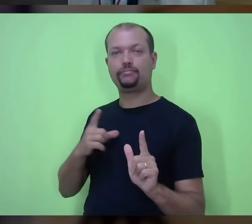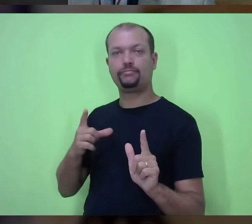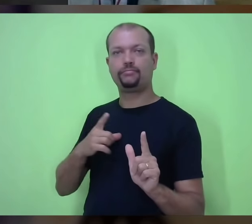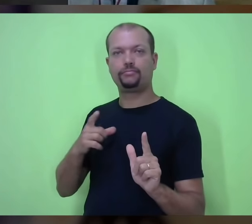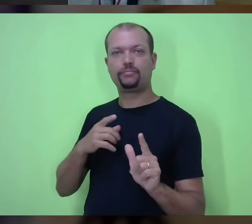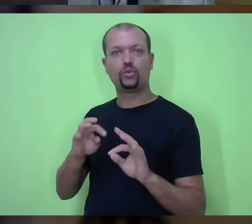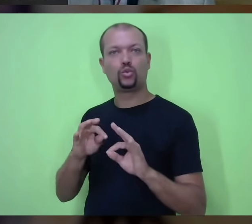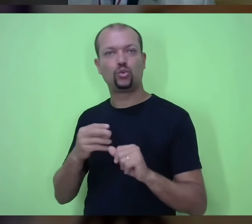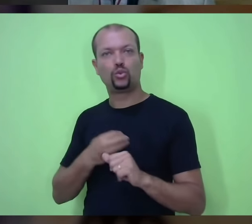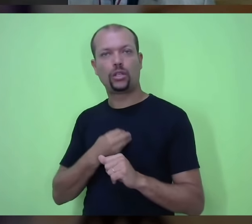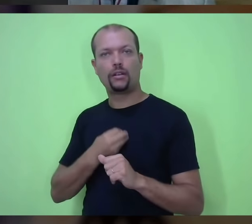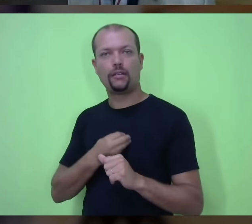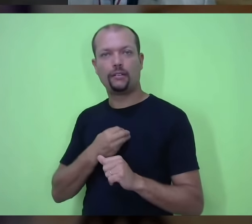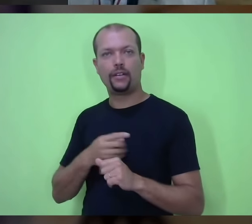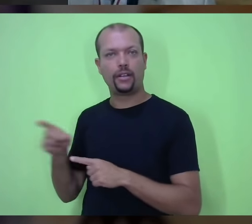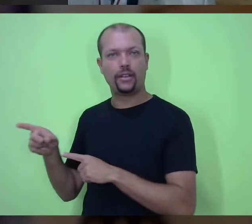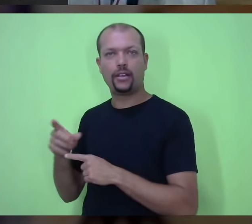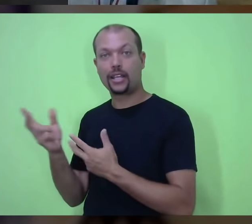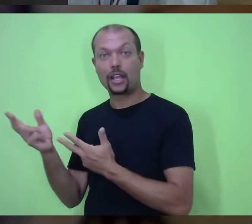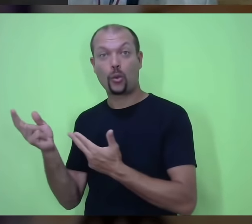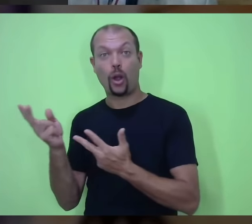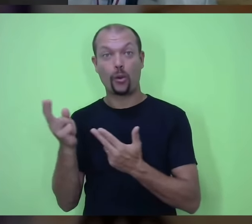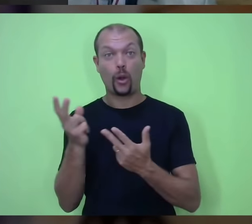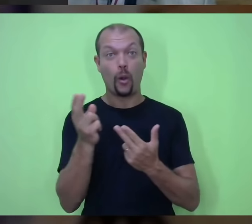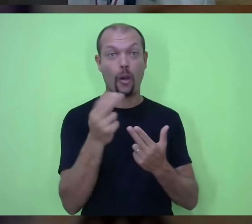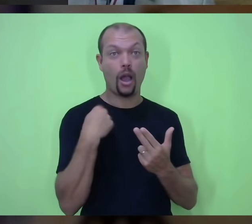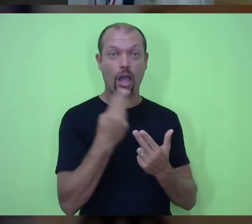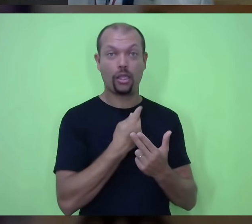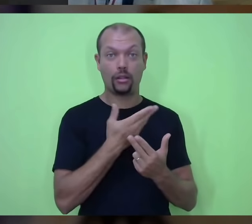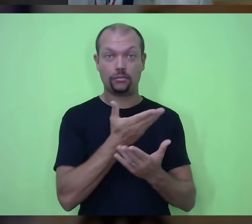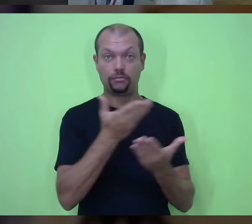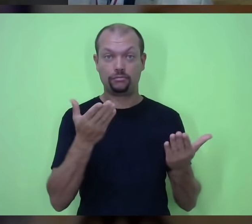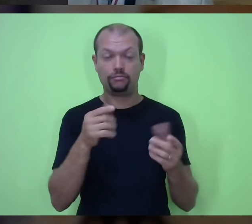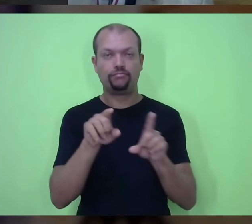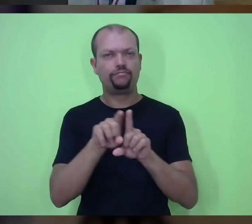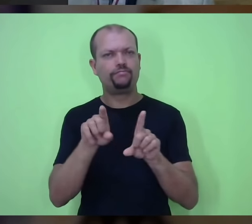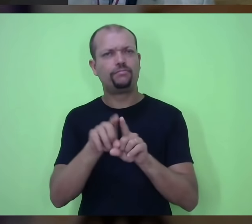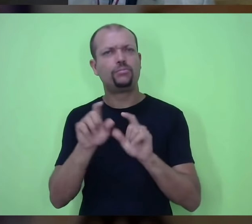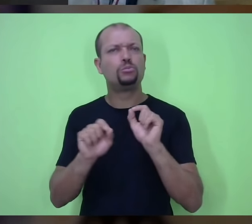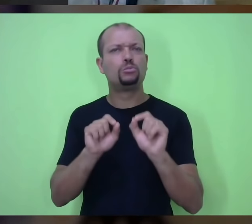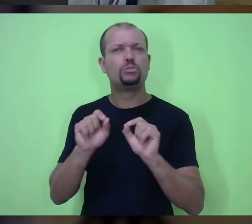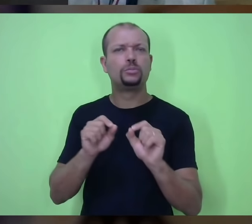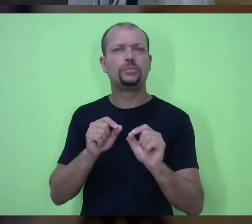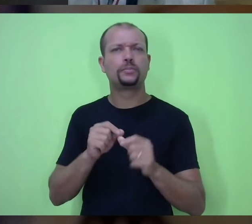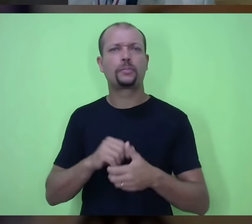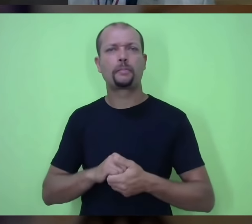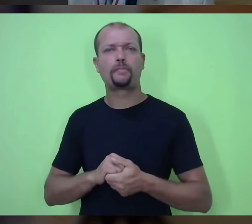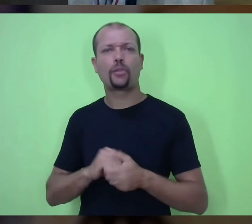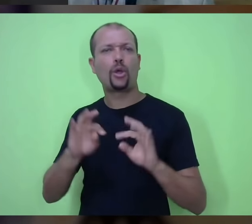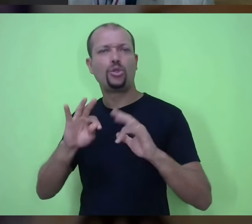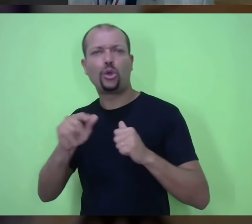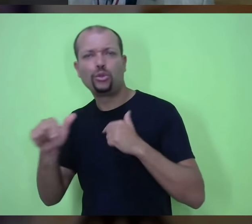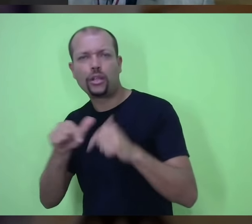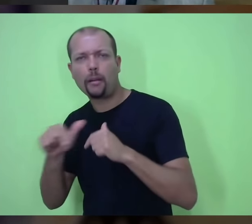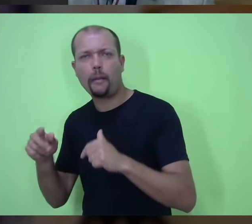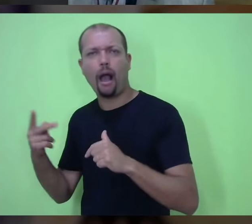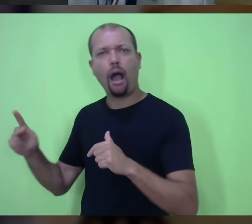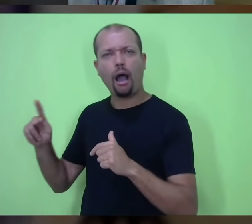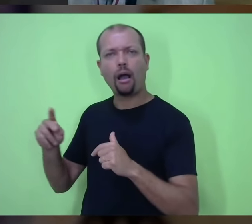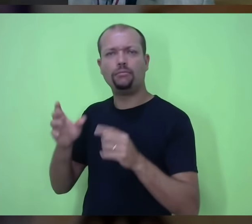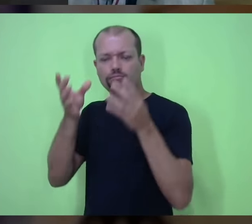aparentemente, aquilo que está caracterizando Cristo como igual a cada um de nós, também, vamos dizer assim, em sua obra, em sua missão, em